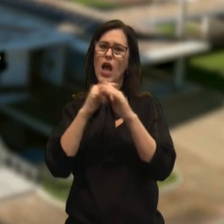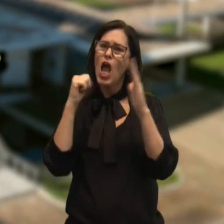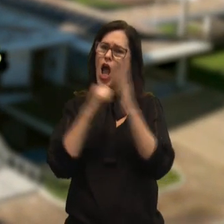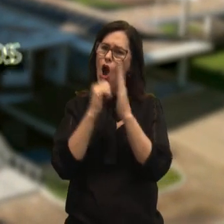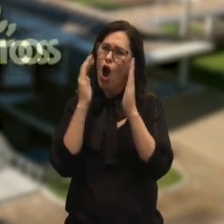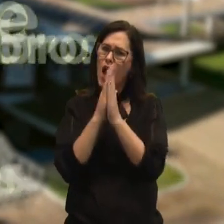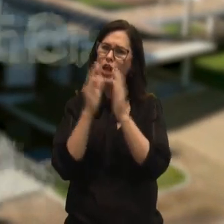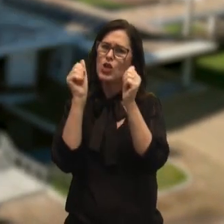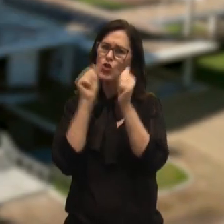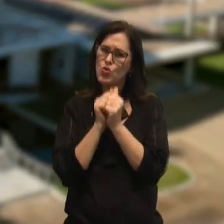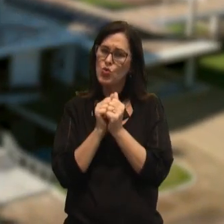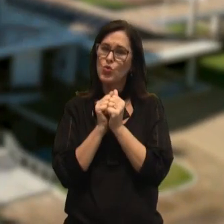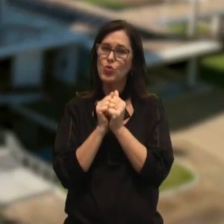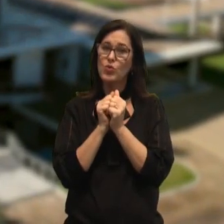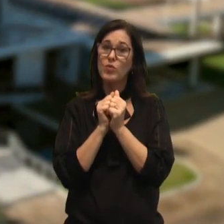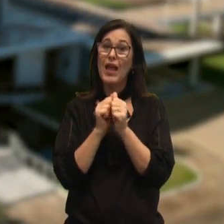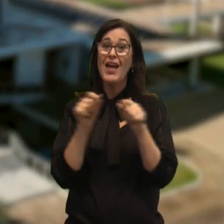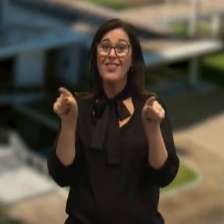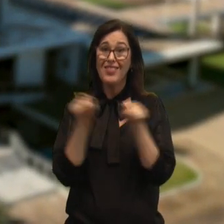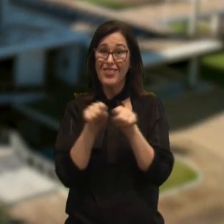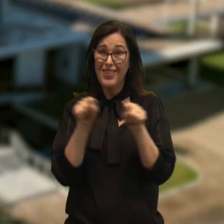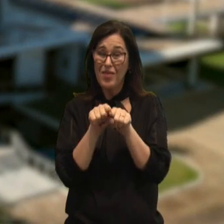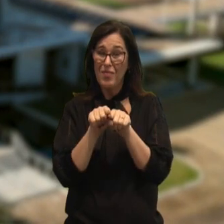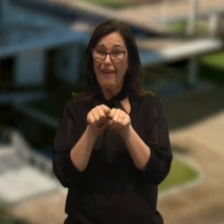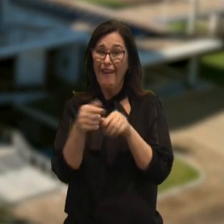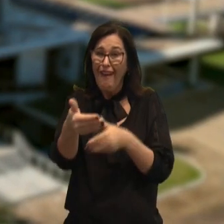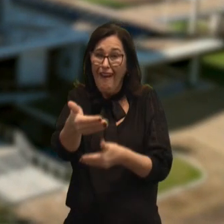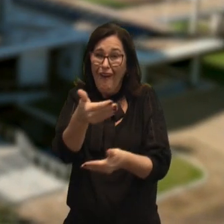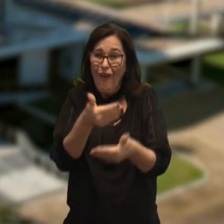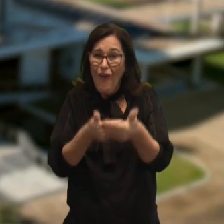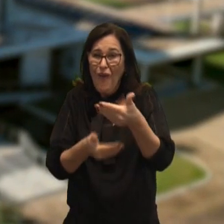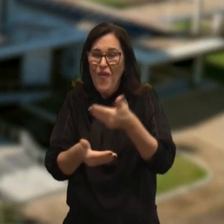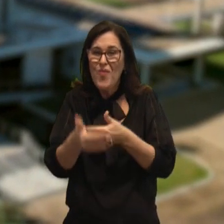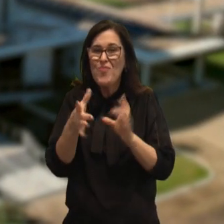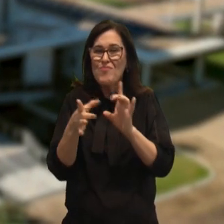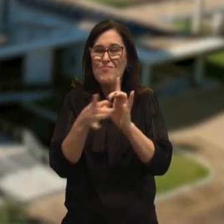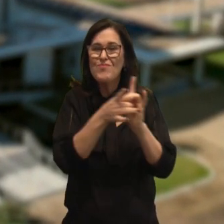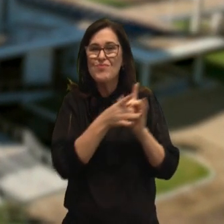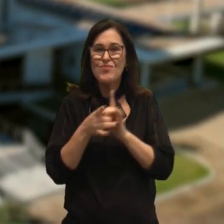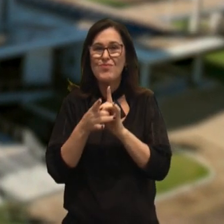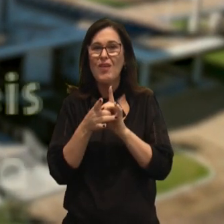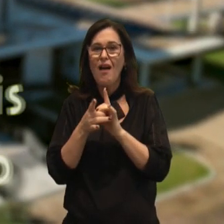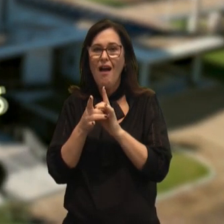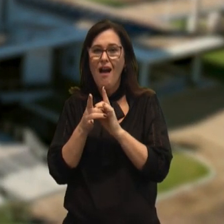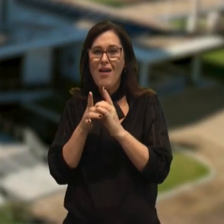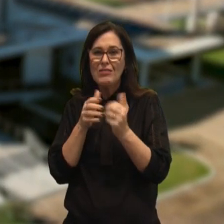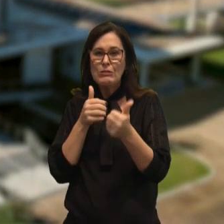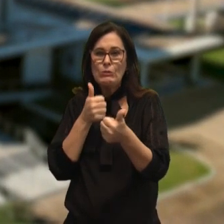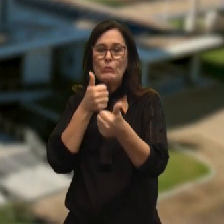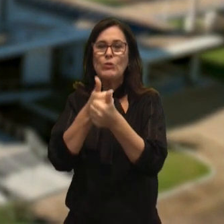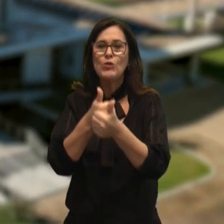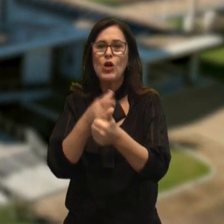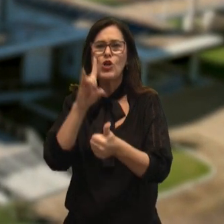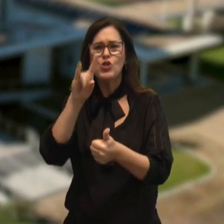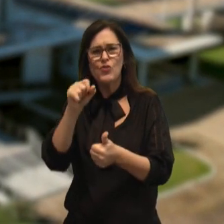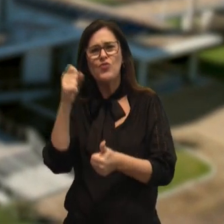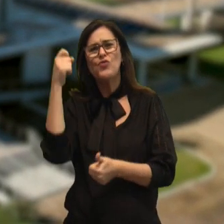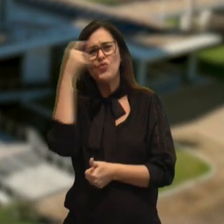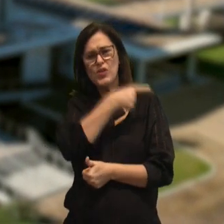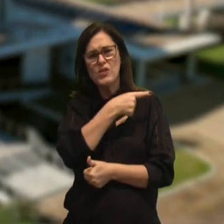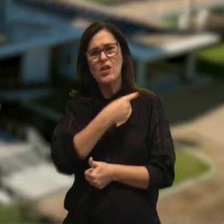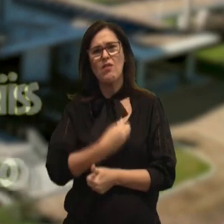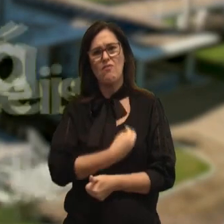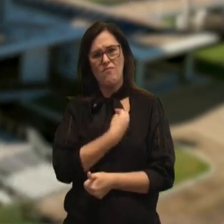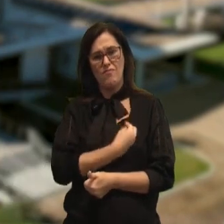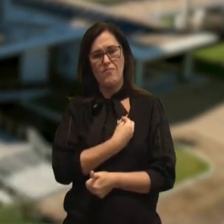orarem juntos. Além de promover a comunhão, esta atitude nos aproximará nesses dias difíceis que